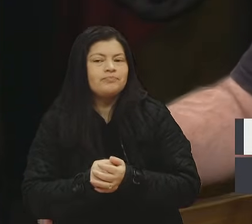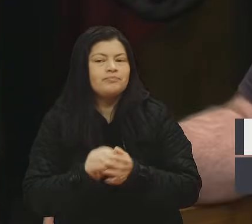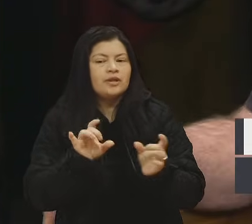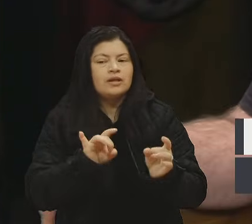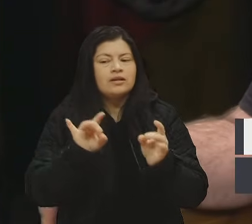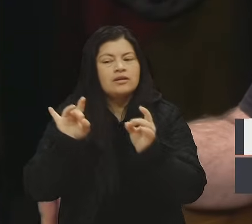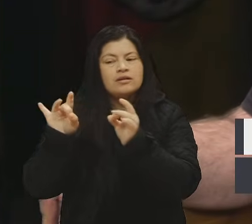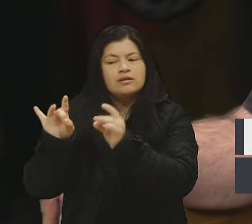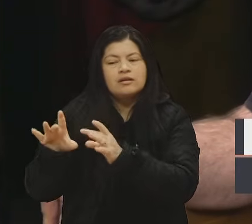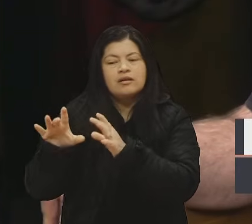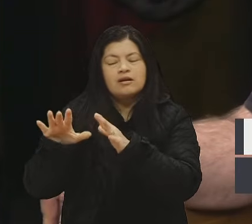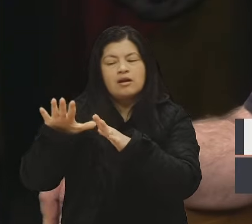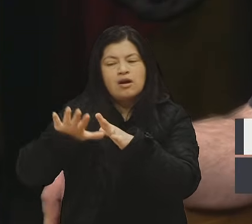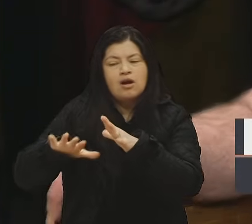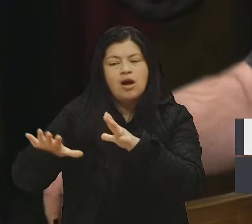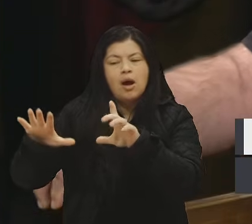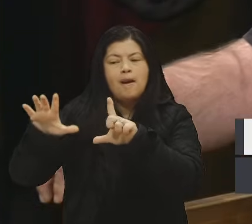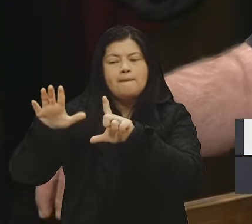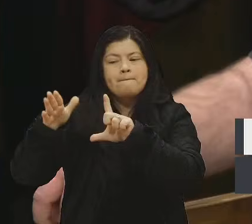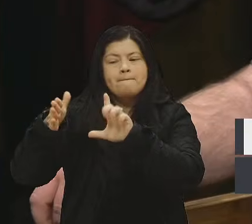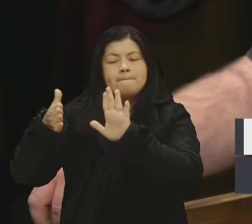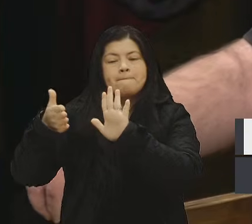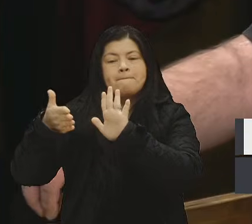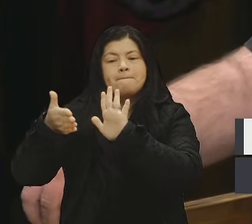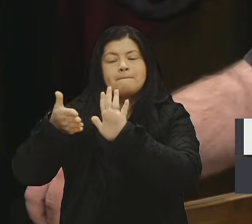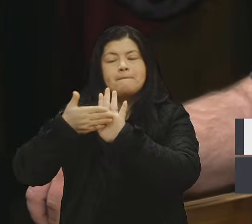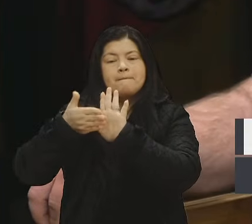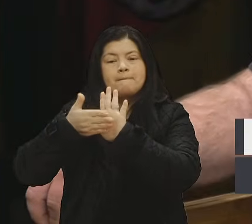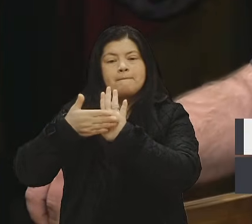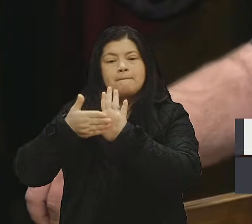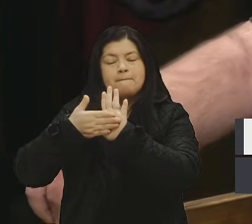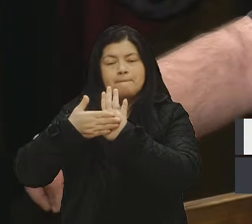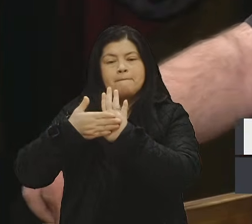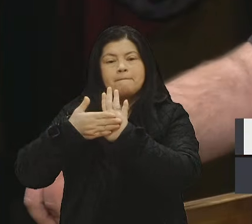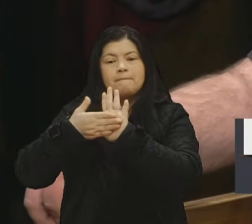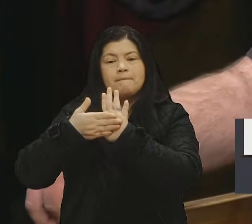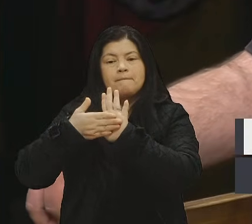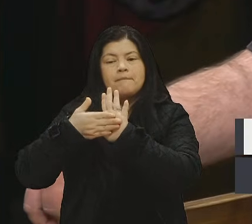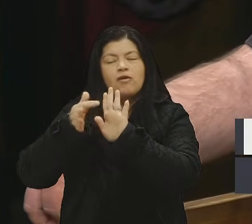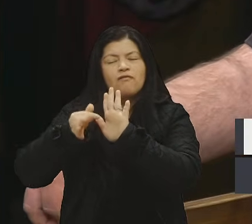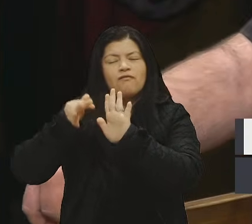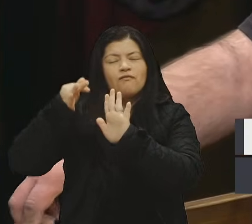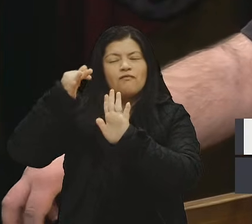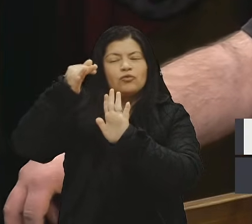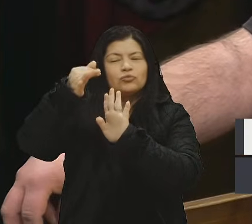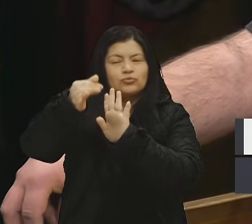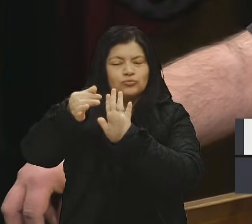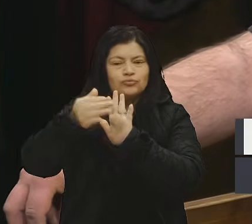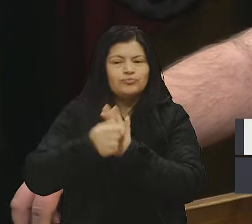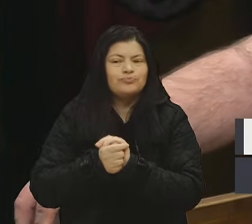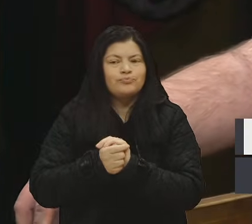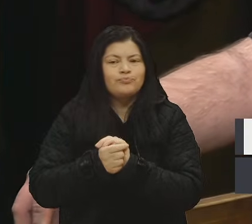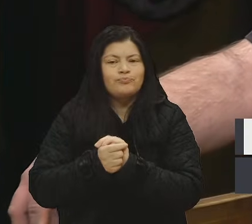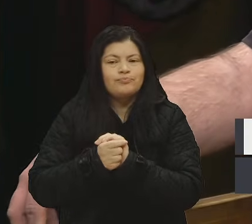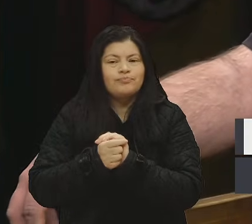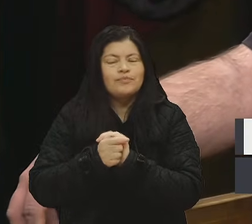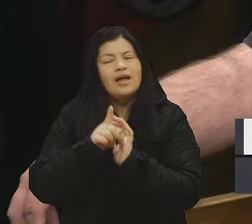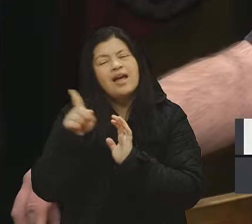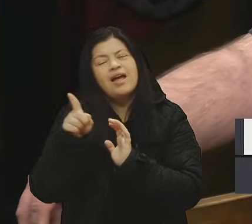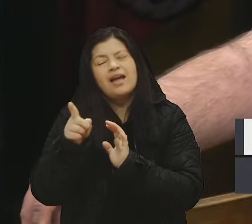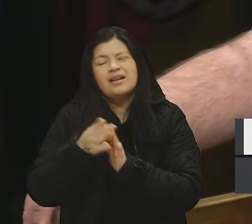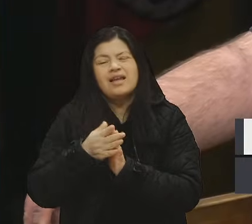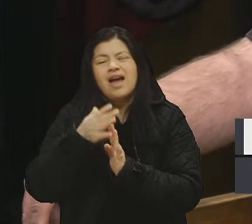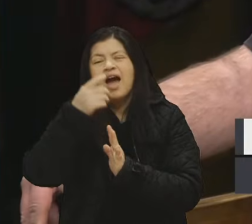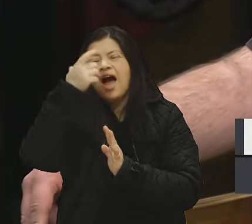a planta para que consiga fazer isso no futuro. Ele mesmo acha que ele é jovem, que